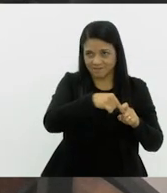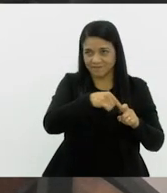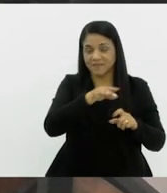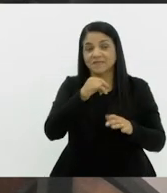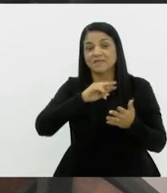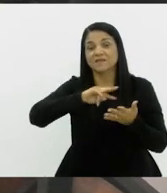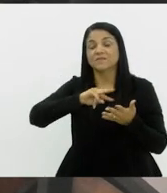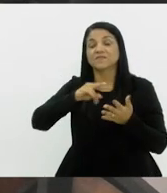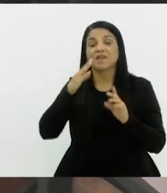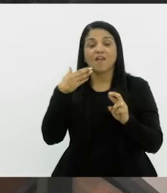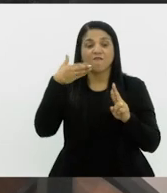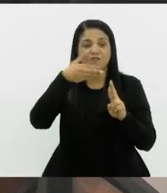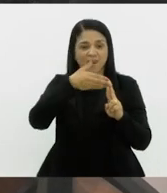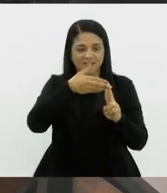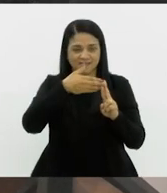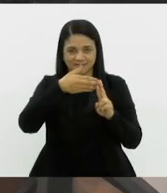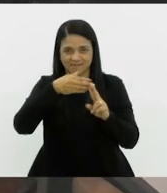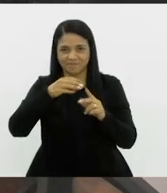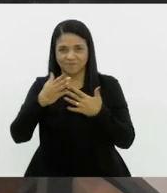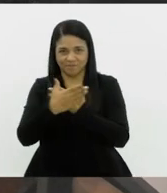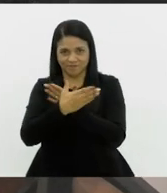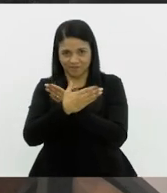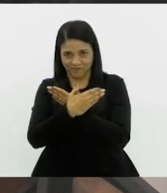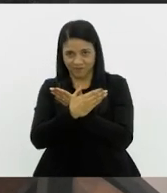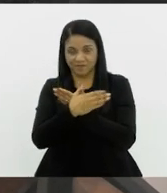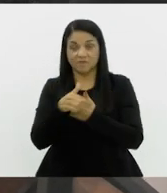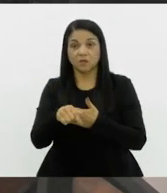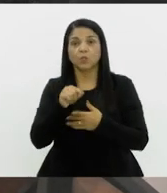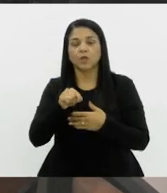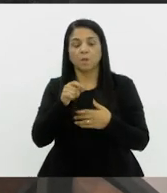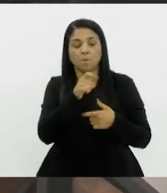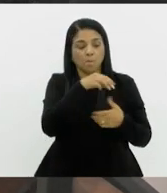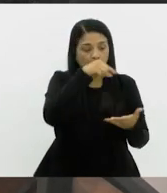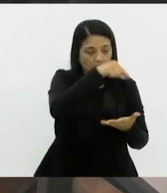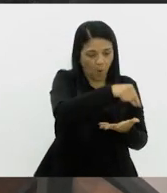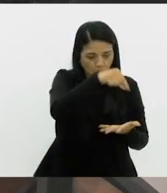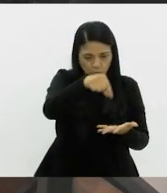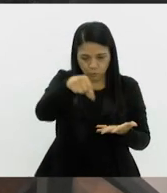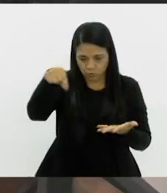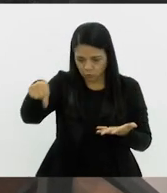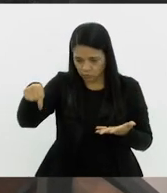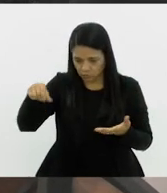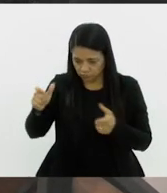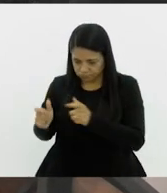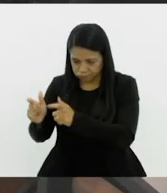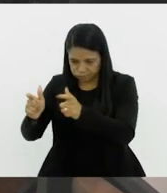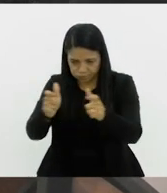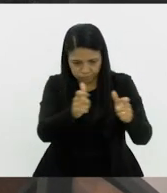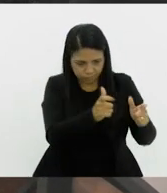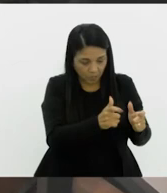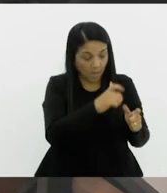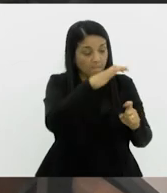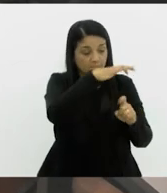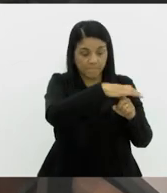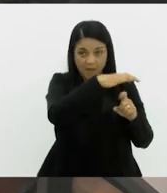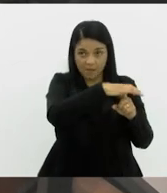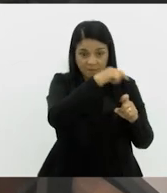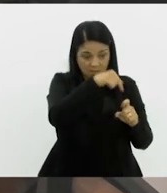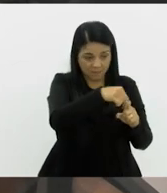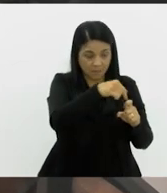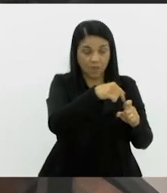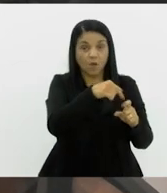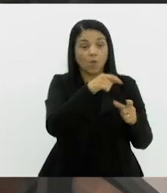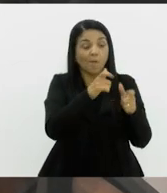a autoridade competente desenvolve alguns pontos de notificação que são esses pontos, por exemplo, a praça, como eu acabei de falar. É um ponto